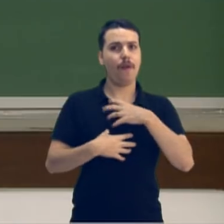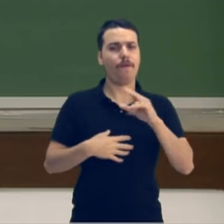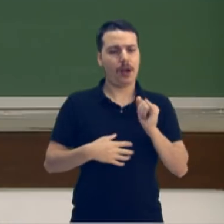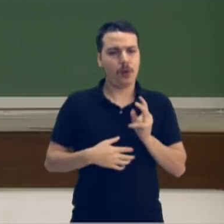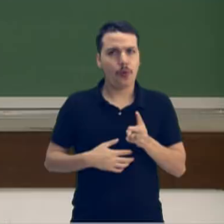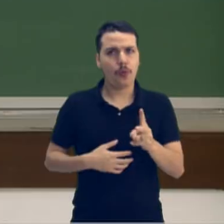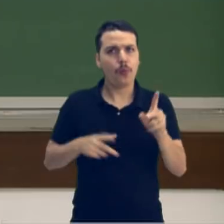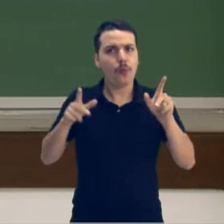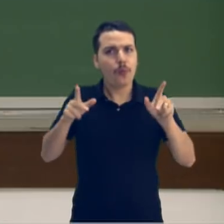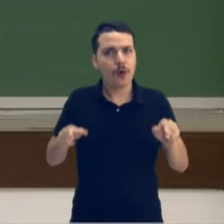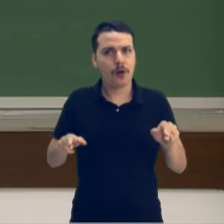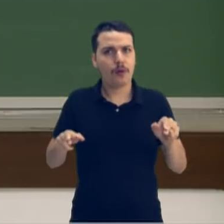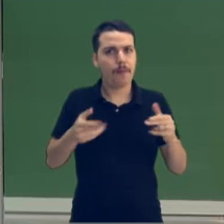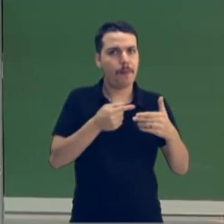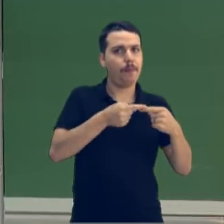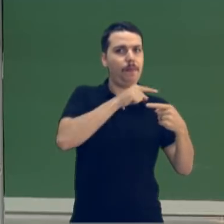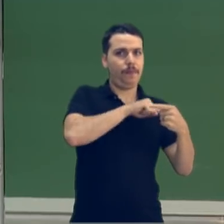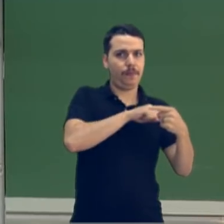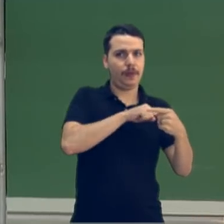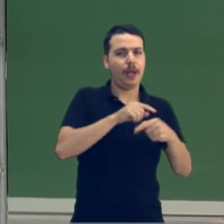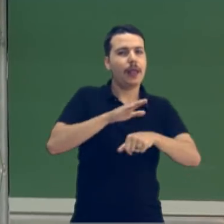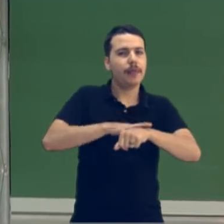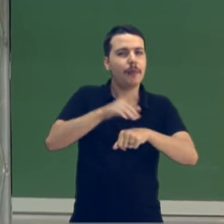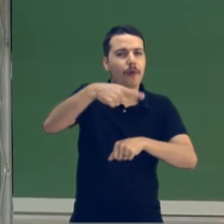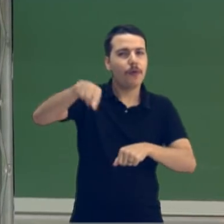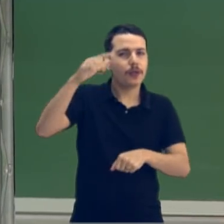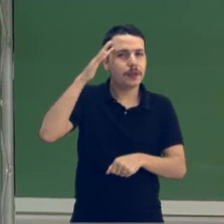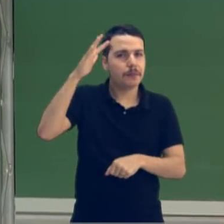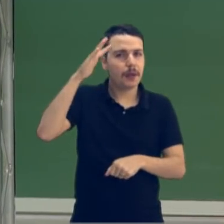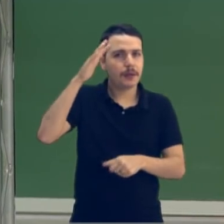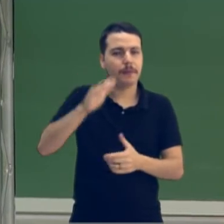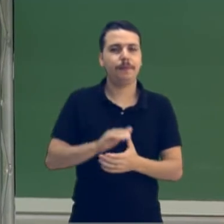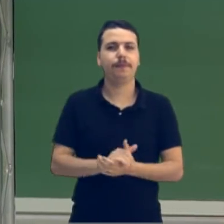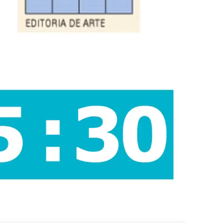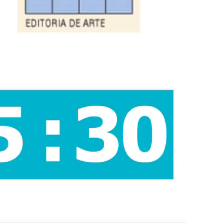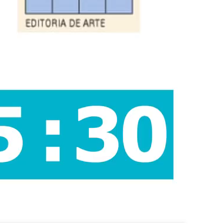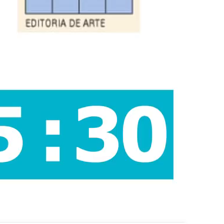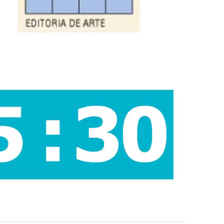da mesma forma, ok? Tempo para vocês pensarem.